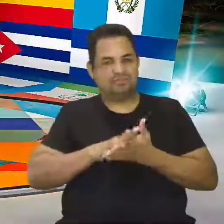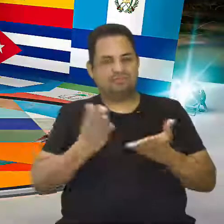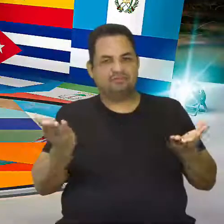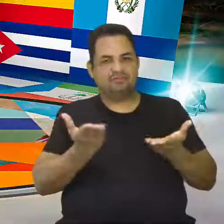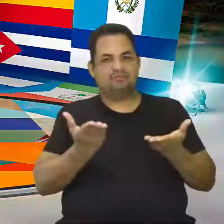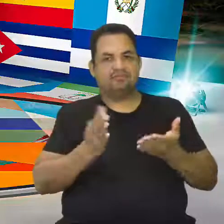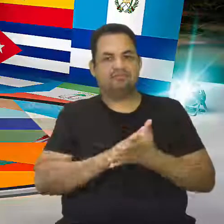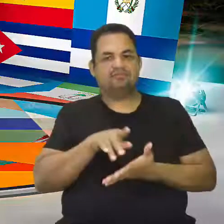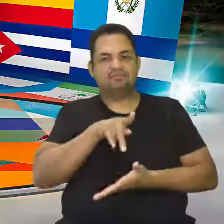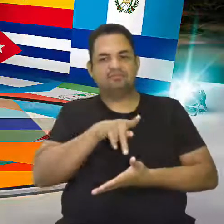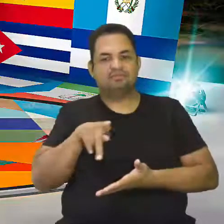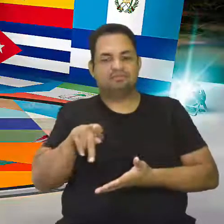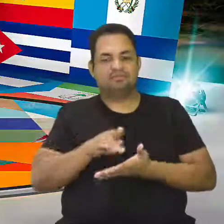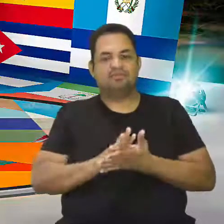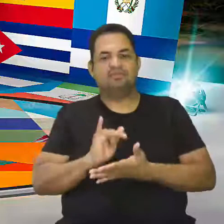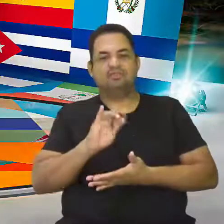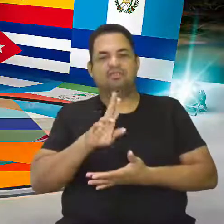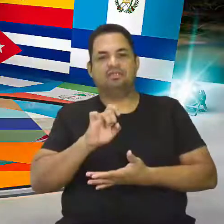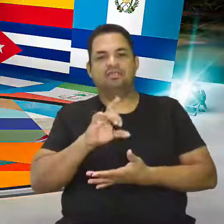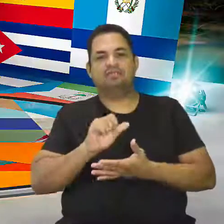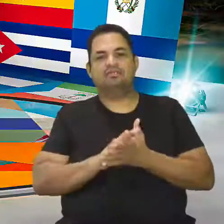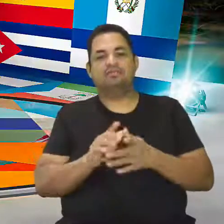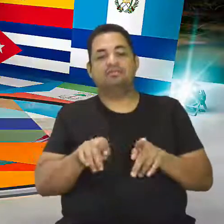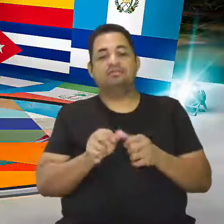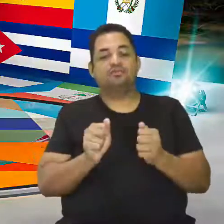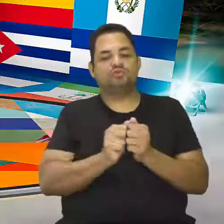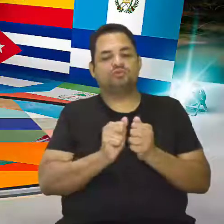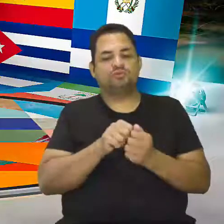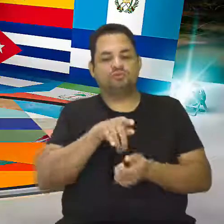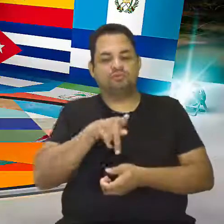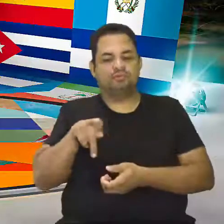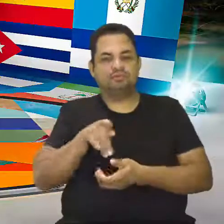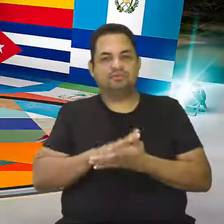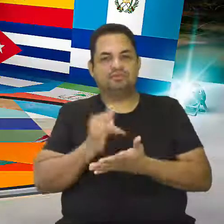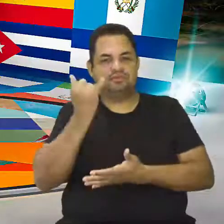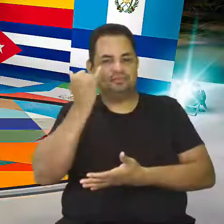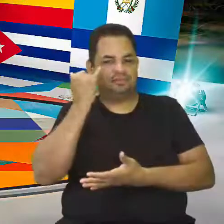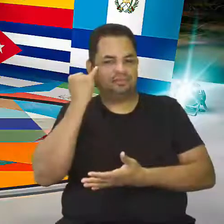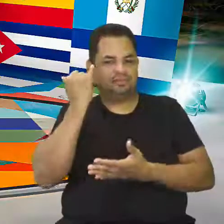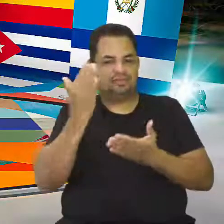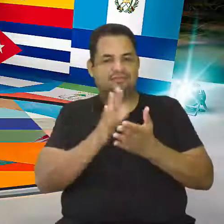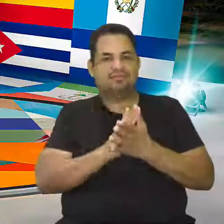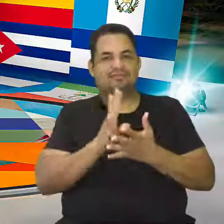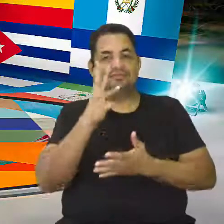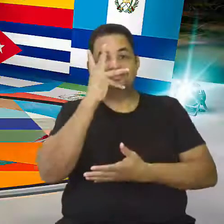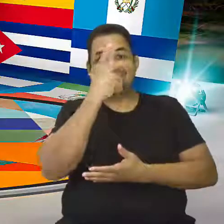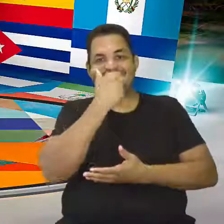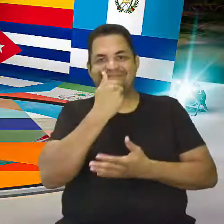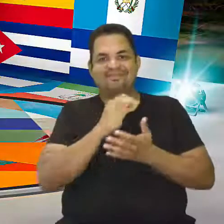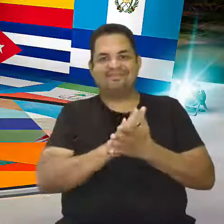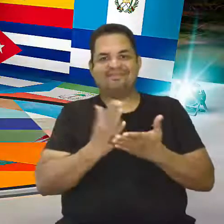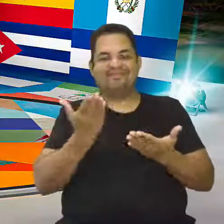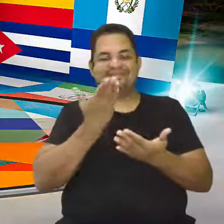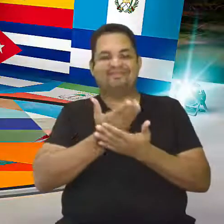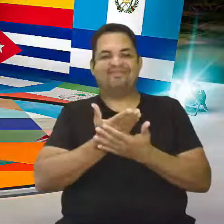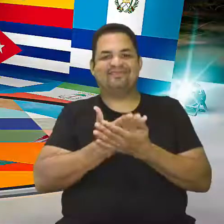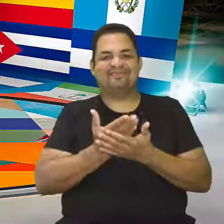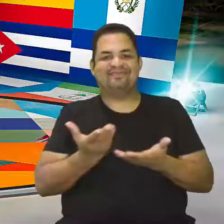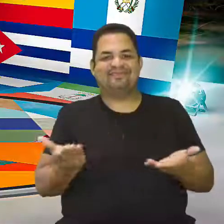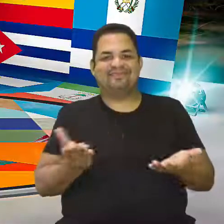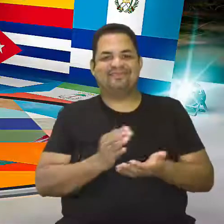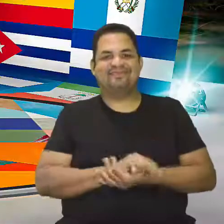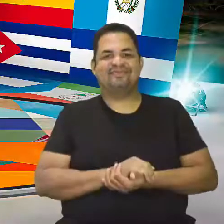Hoje eu, professora Aila e o professor Sâmio, vocês estão vendo ele aí? Lindão para mais uma aula, não